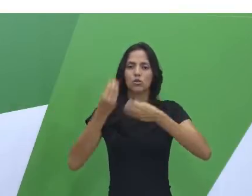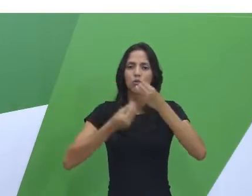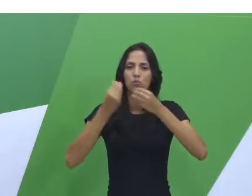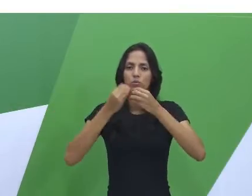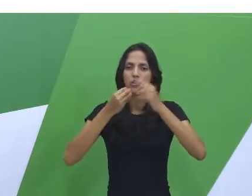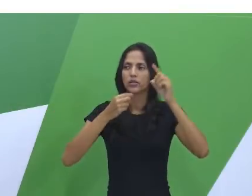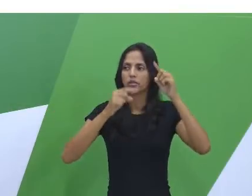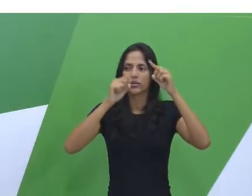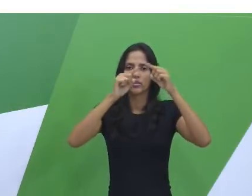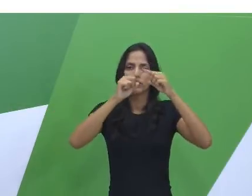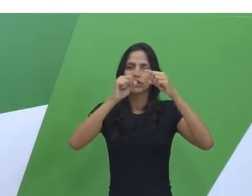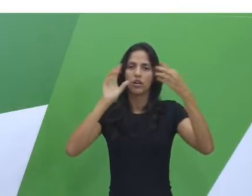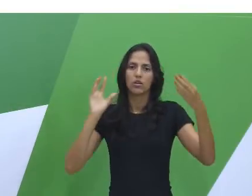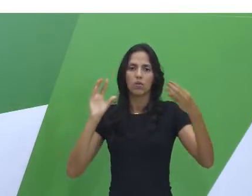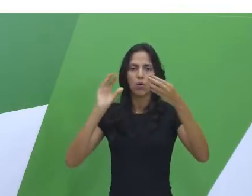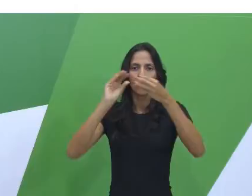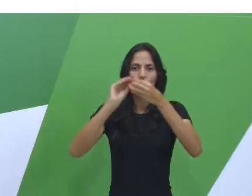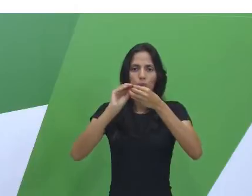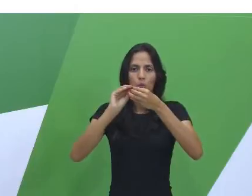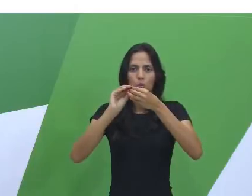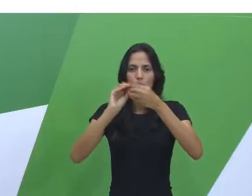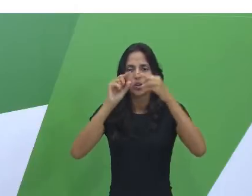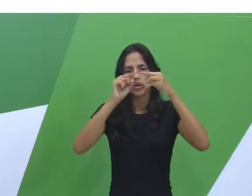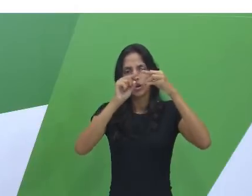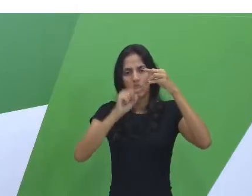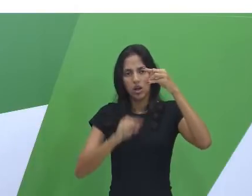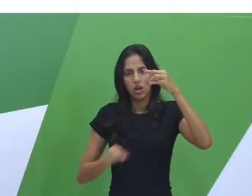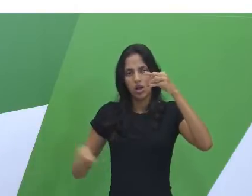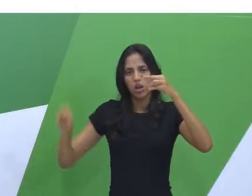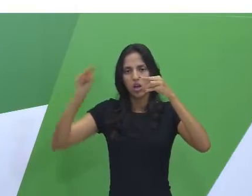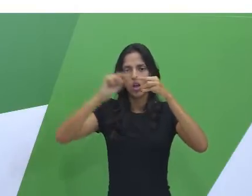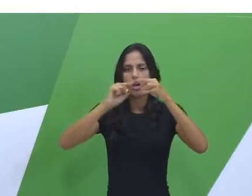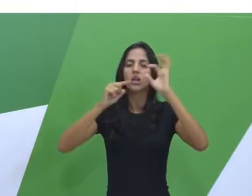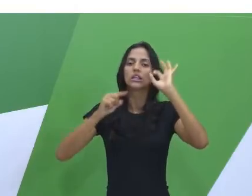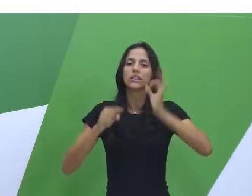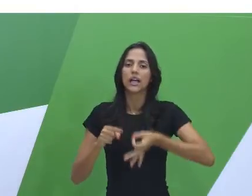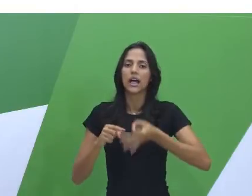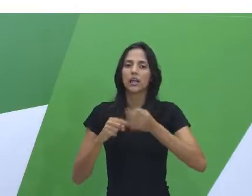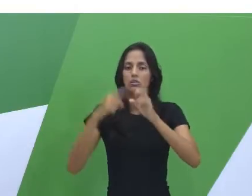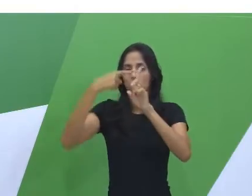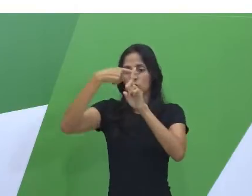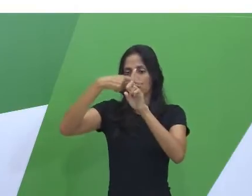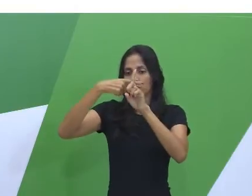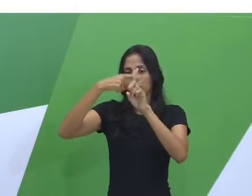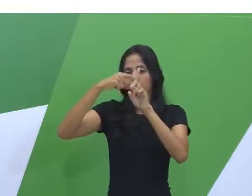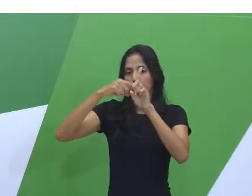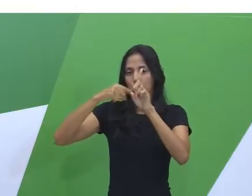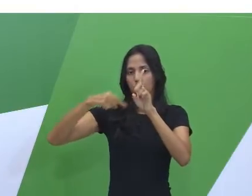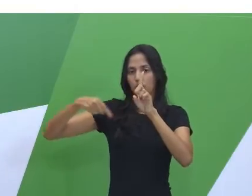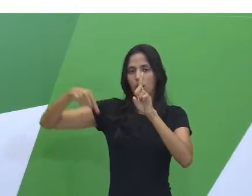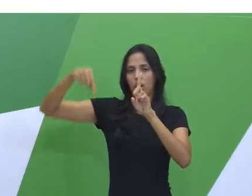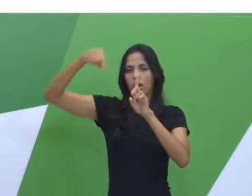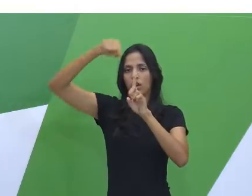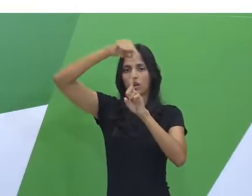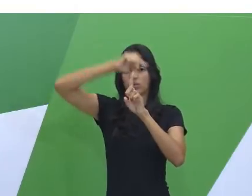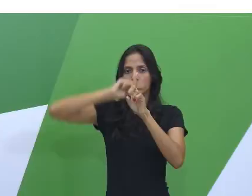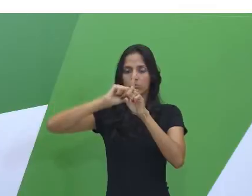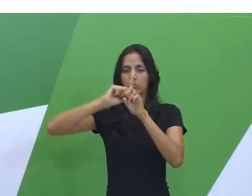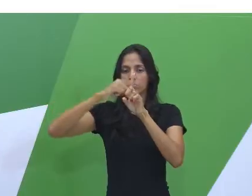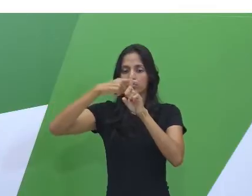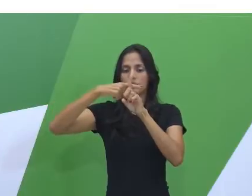uma circunferência e centrou no plano. Quando ele fez isso, ele dividiu a circunferência em